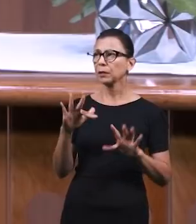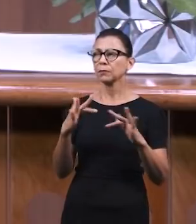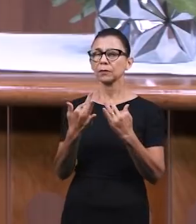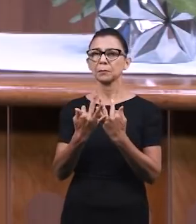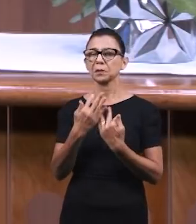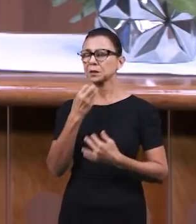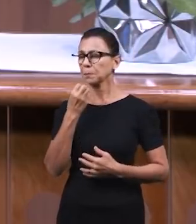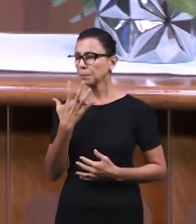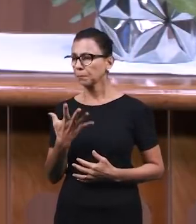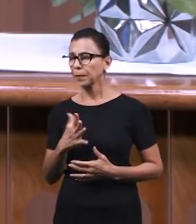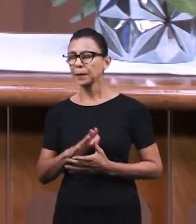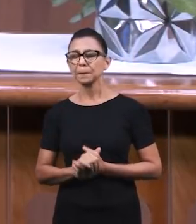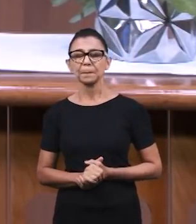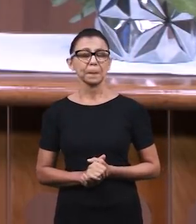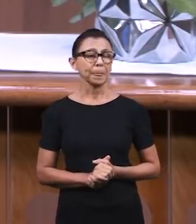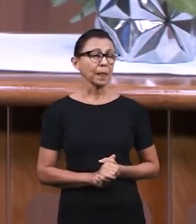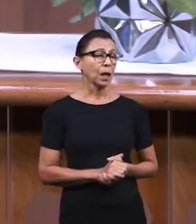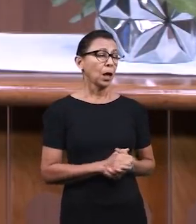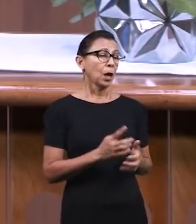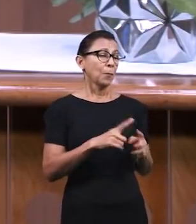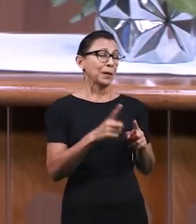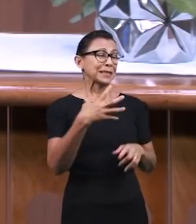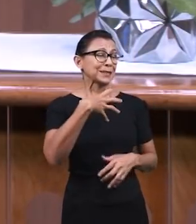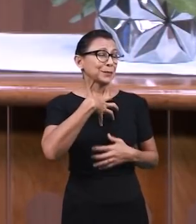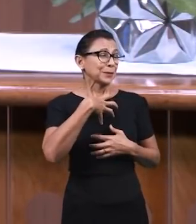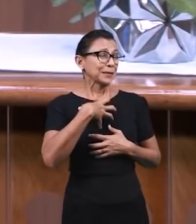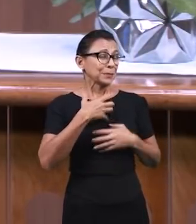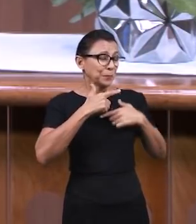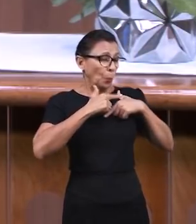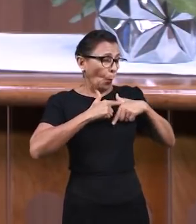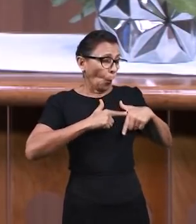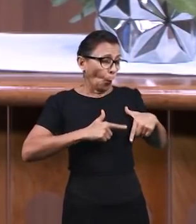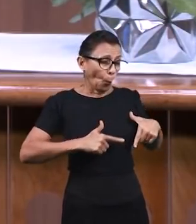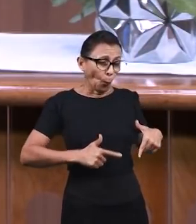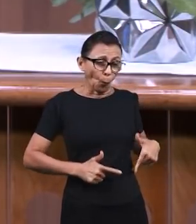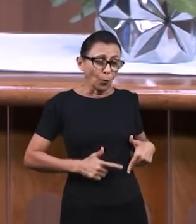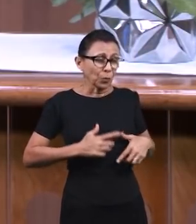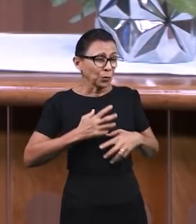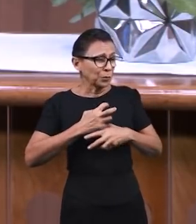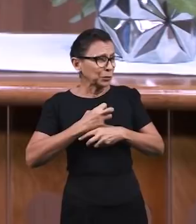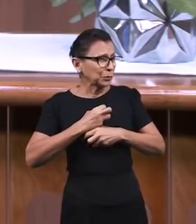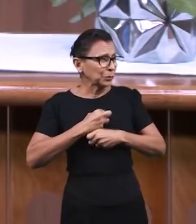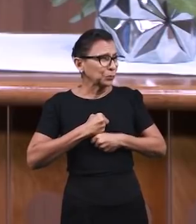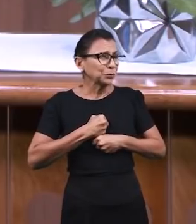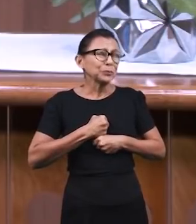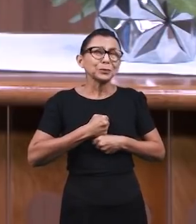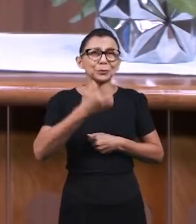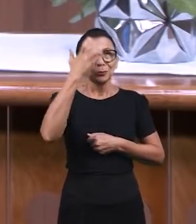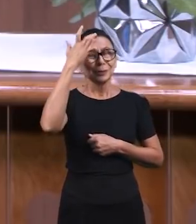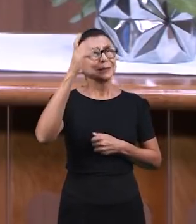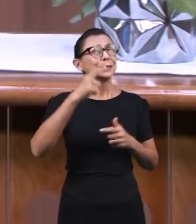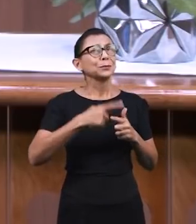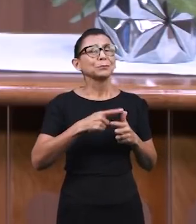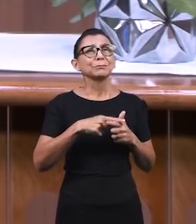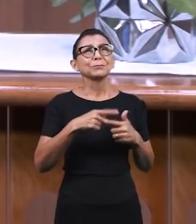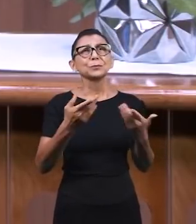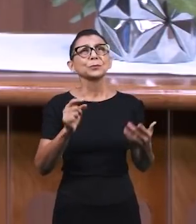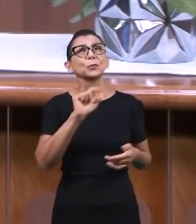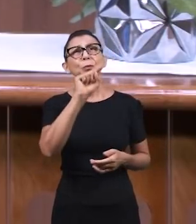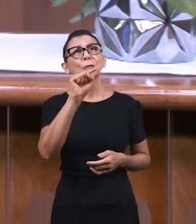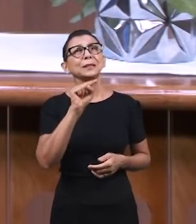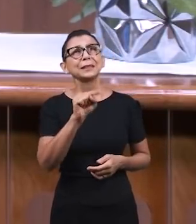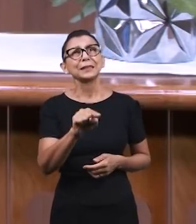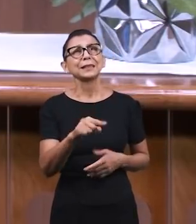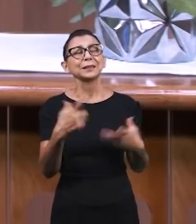sinto um vazio, uma falta de paz, uma angústia. Eu sinto a necessidade de alguma coisa que eu não sei o